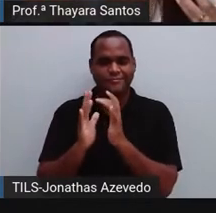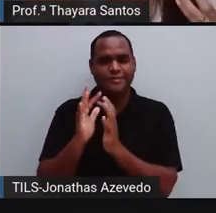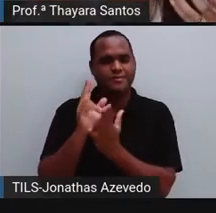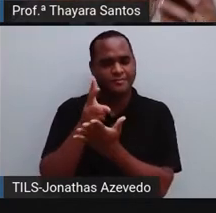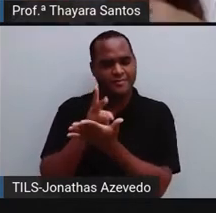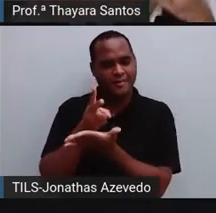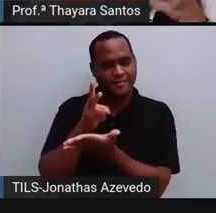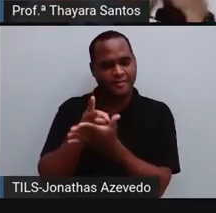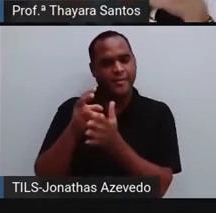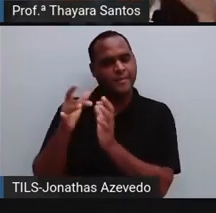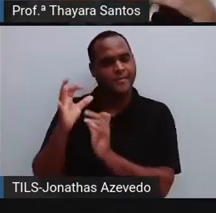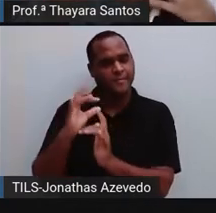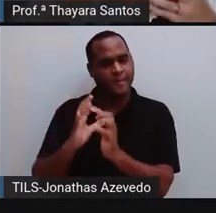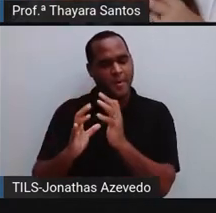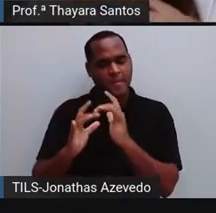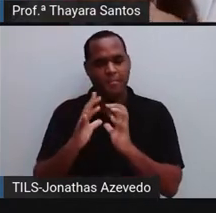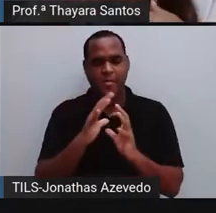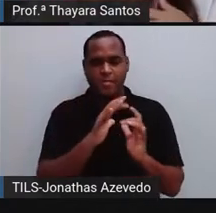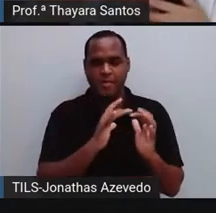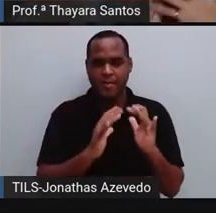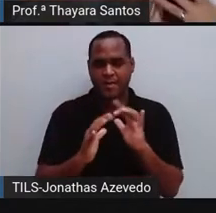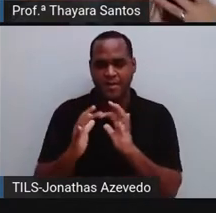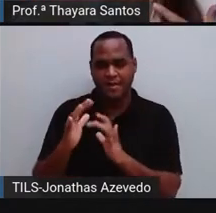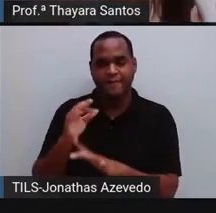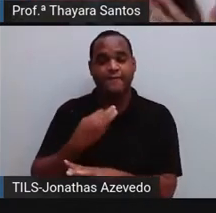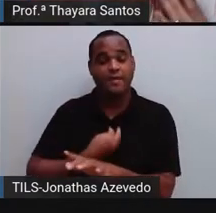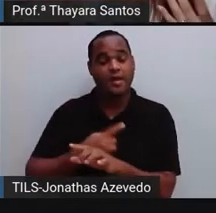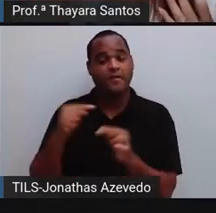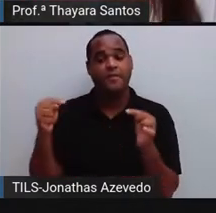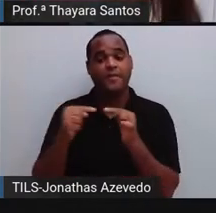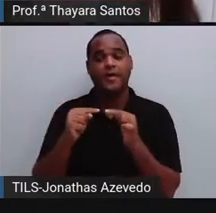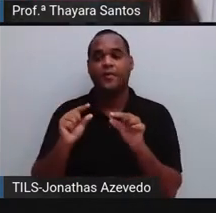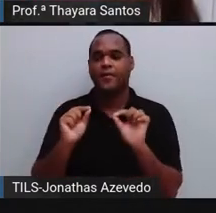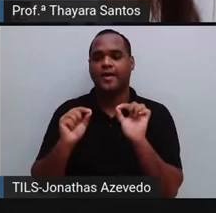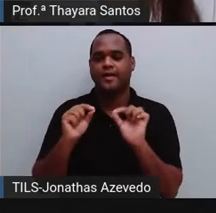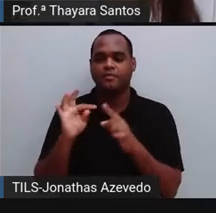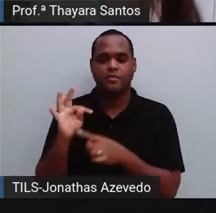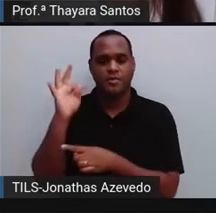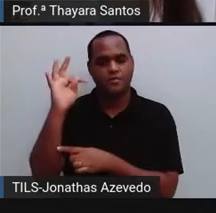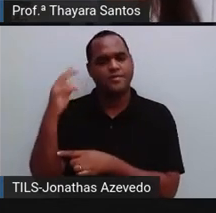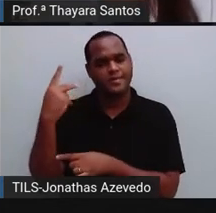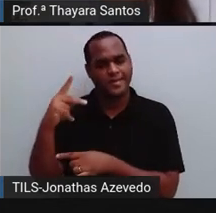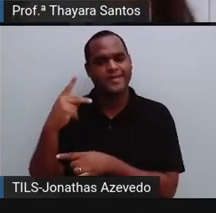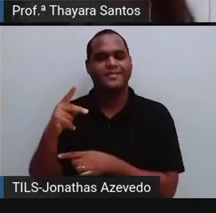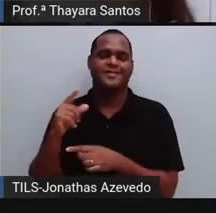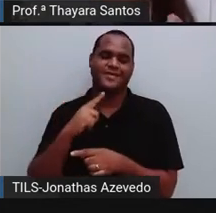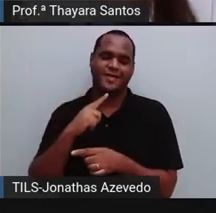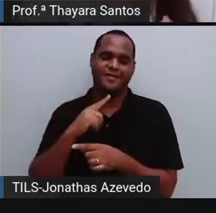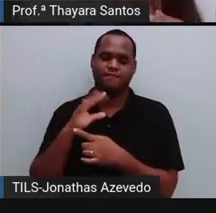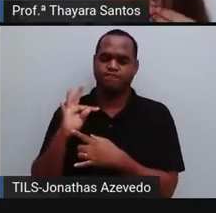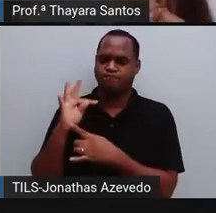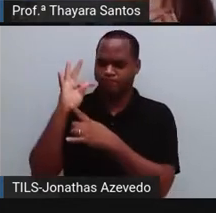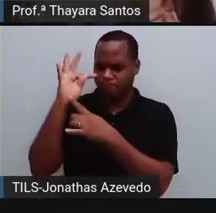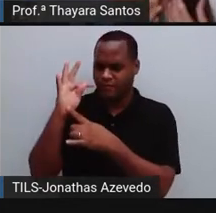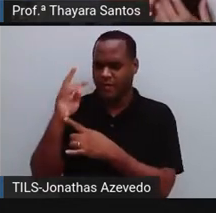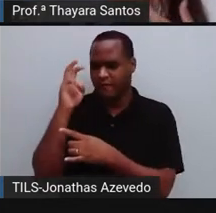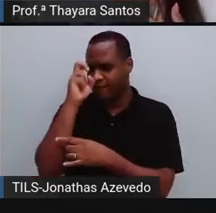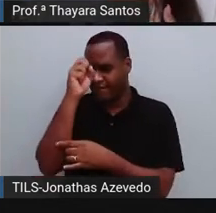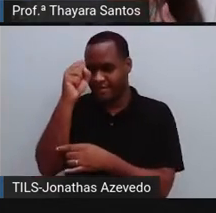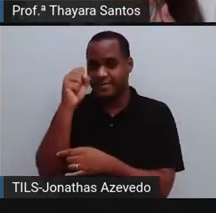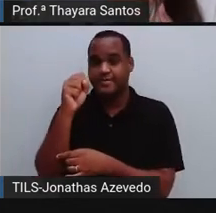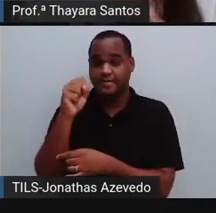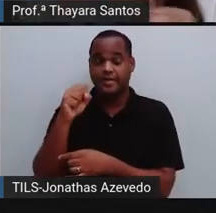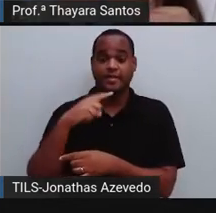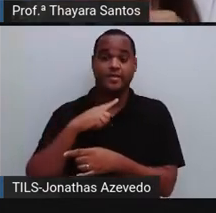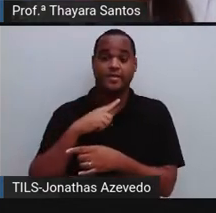se mexendo, né, quanto mais eles estão se agitando, maior vai ser a temperatura daquele objeto. Quanto menos